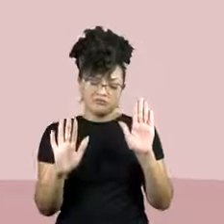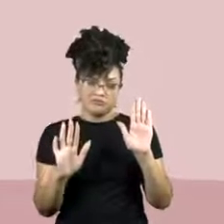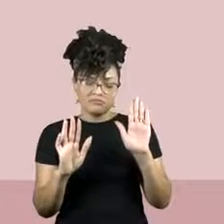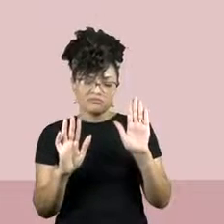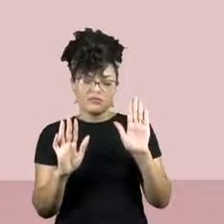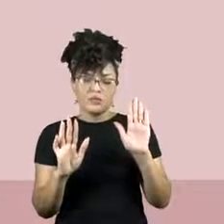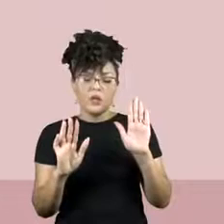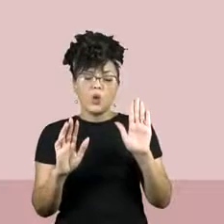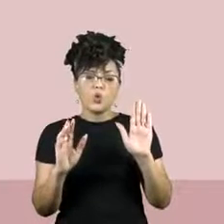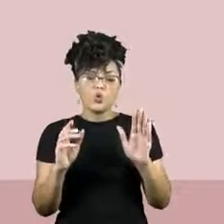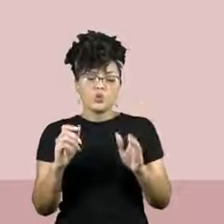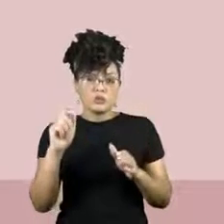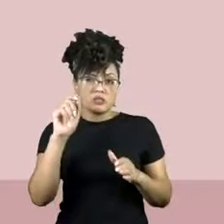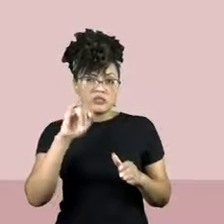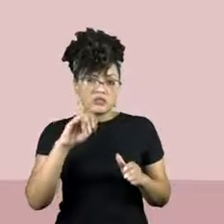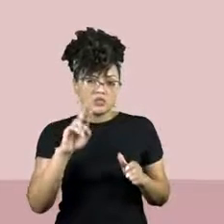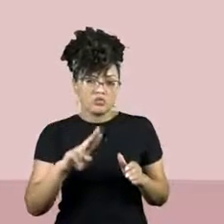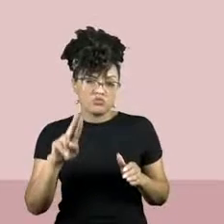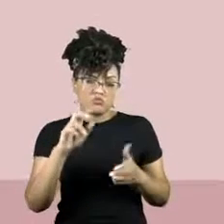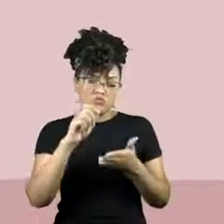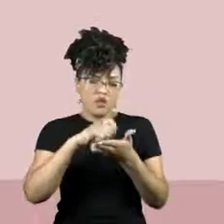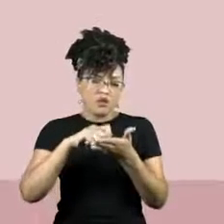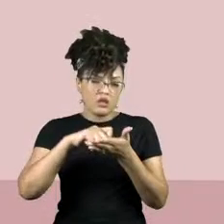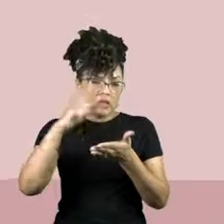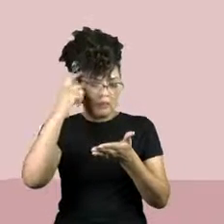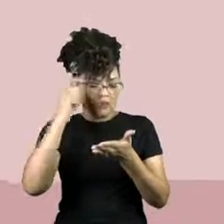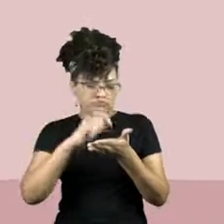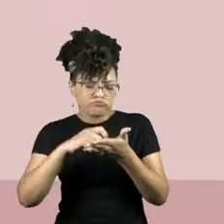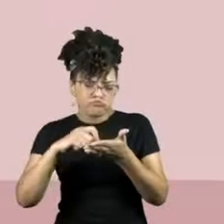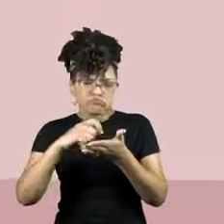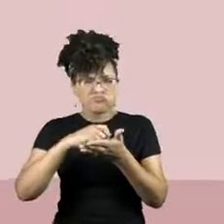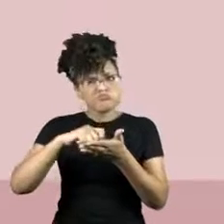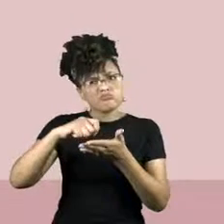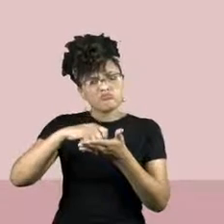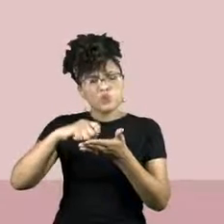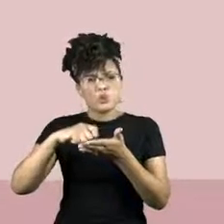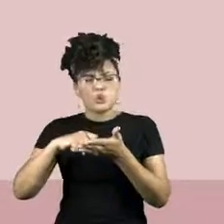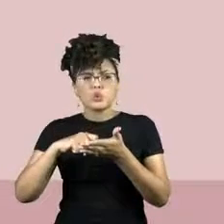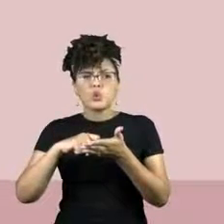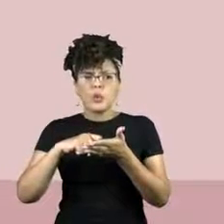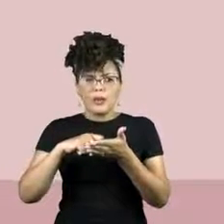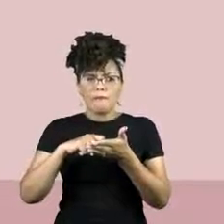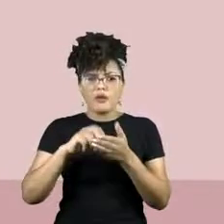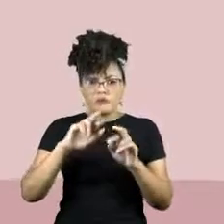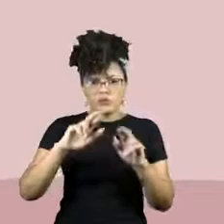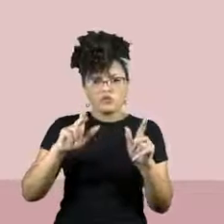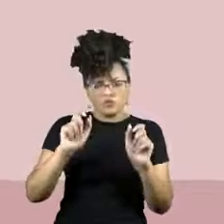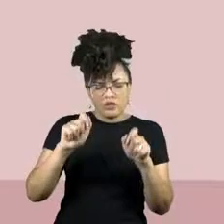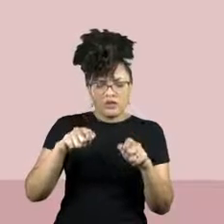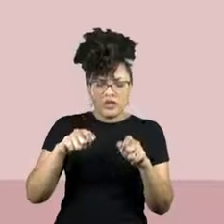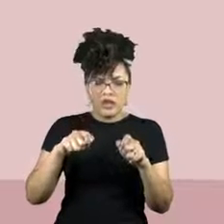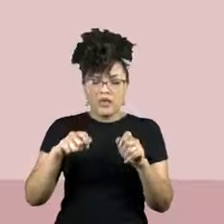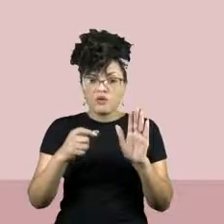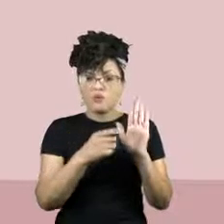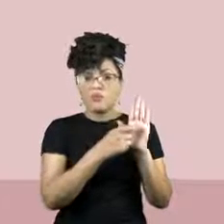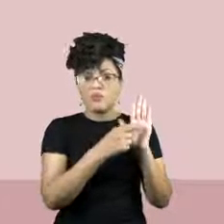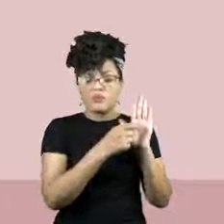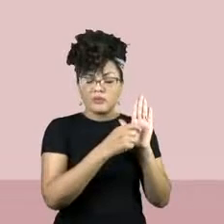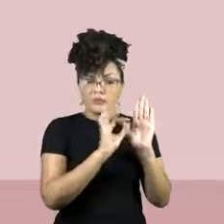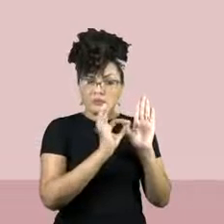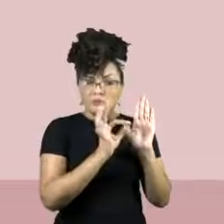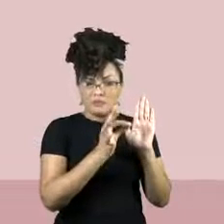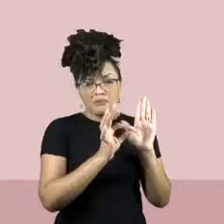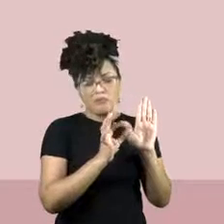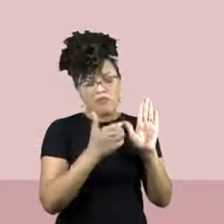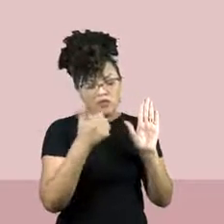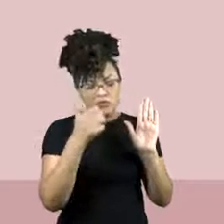fazendo manualmente pode dar alguma diferença de cálculo computacional, né? Porque tem que ser um pouco mais preciso, tá? Bom, até que eu não mostrei